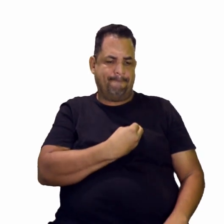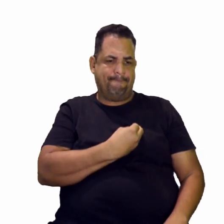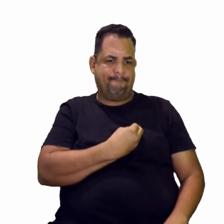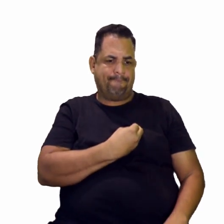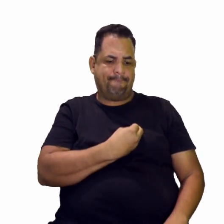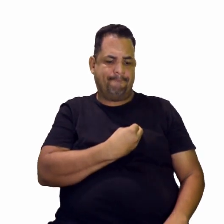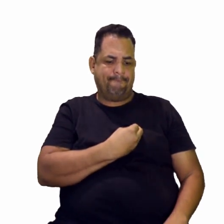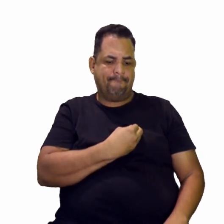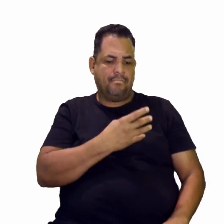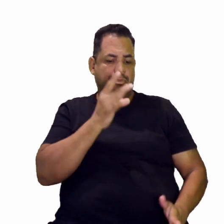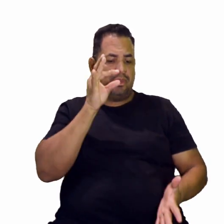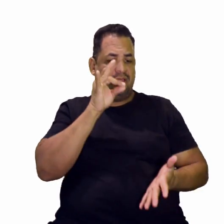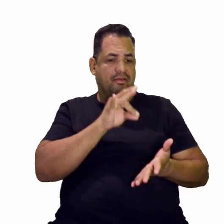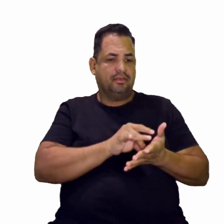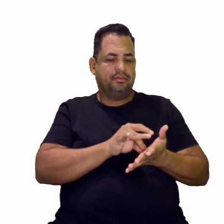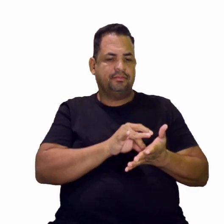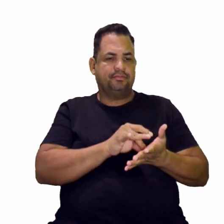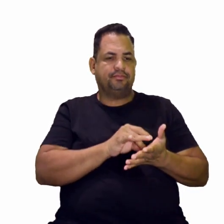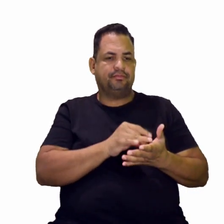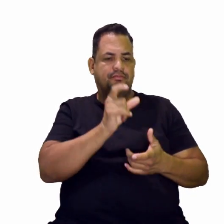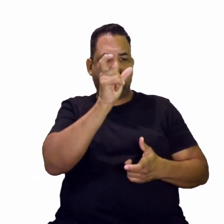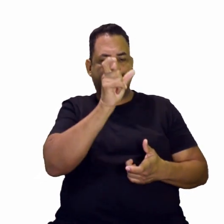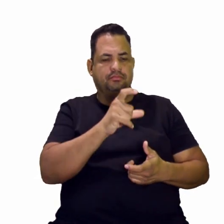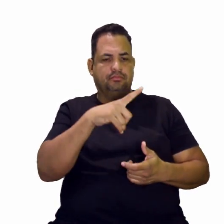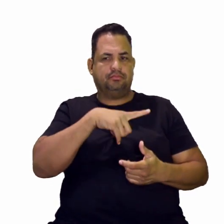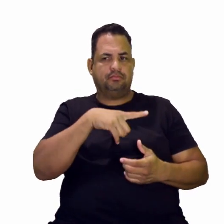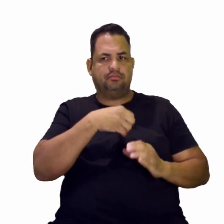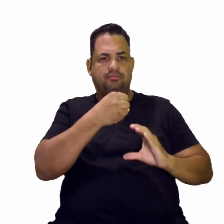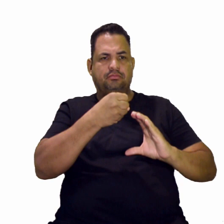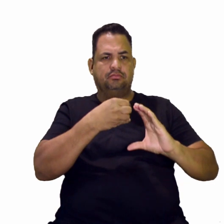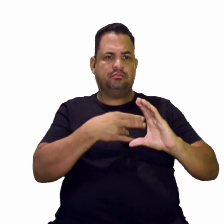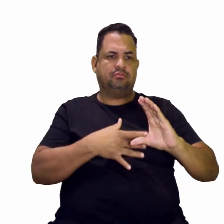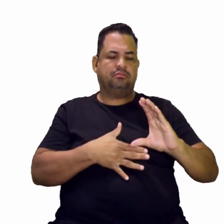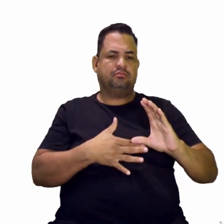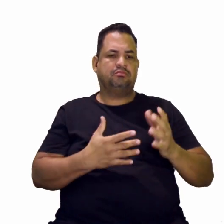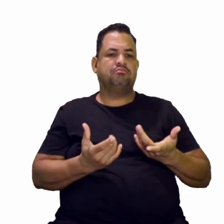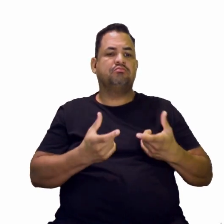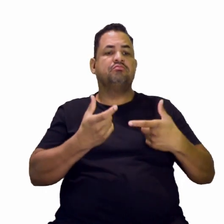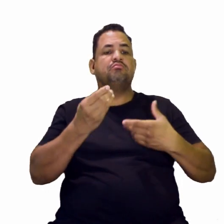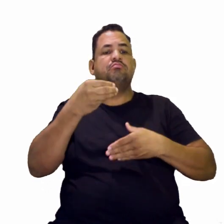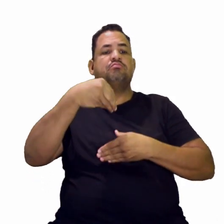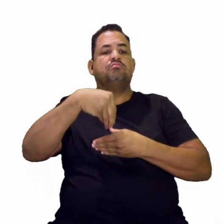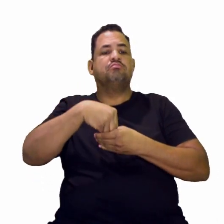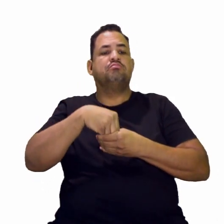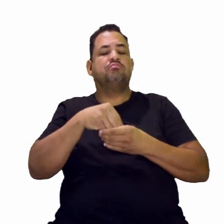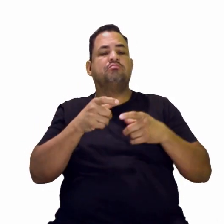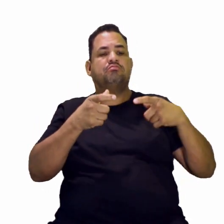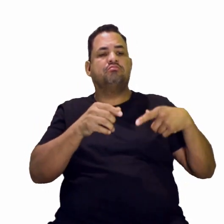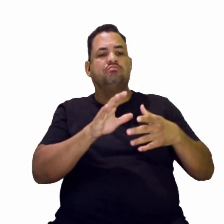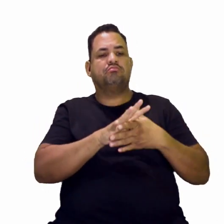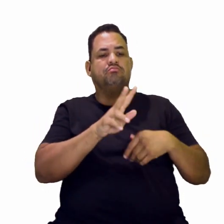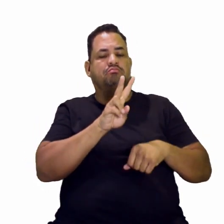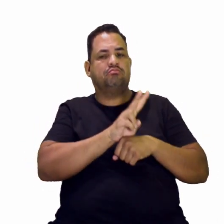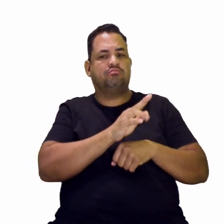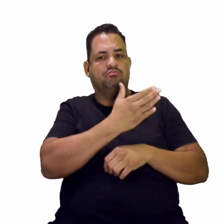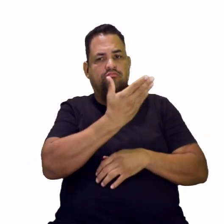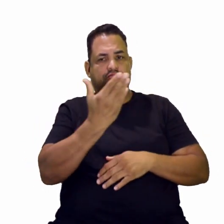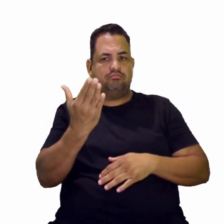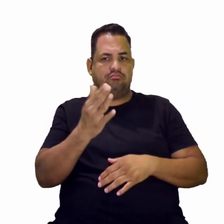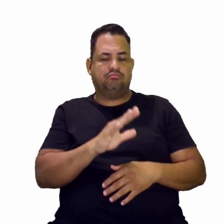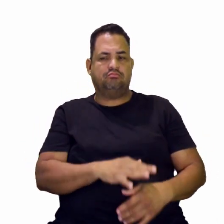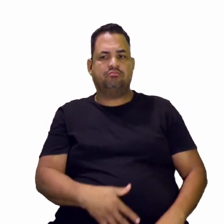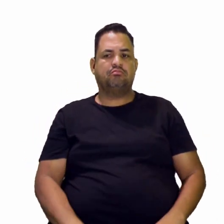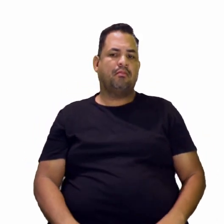ele afirma que o indivíduo tem essas características naquele local. Ele tem abrigo, tem proteção,